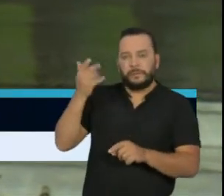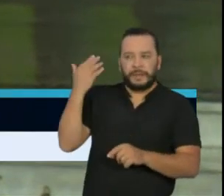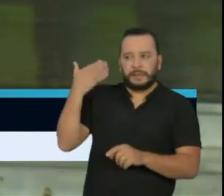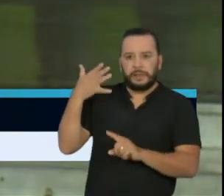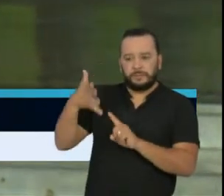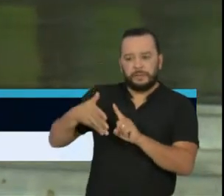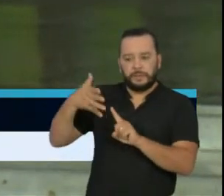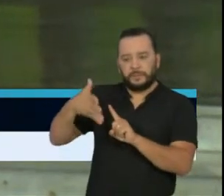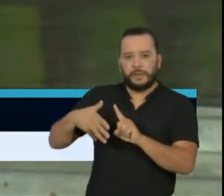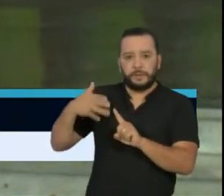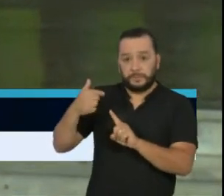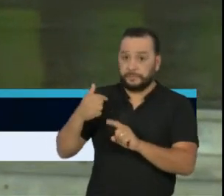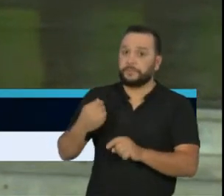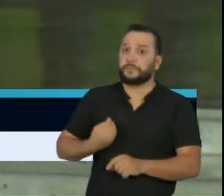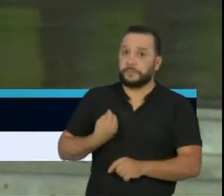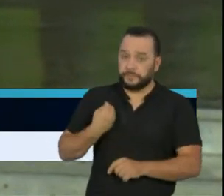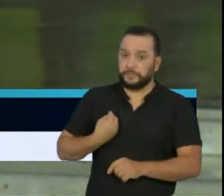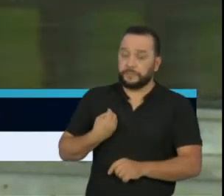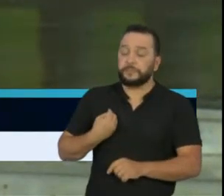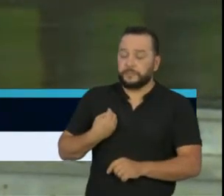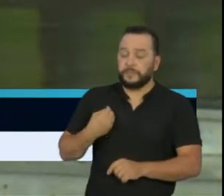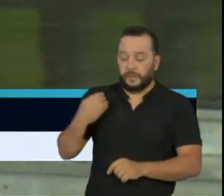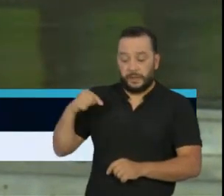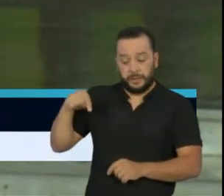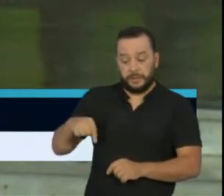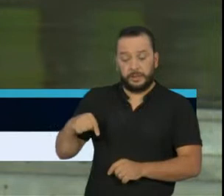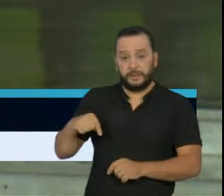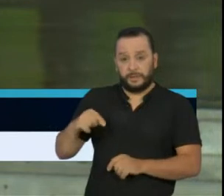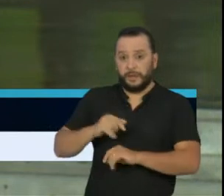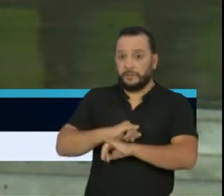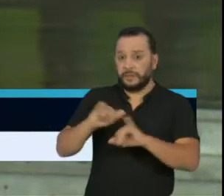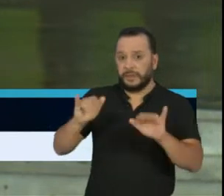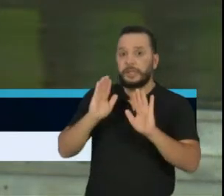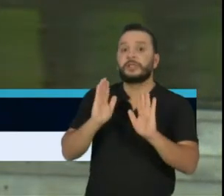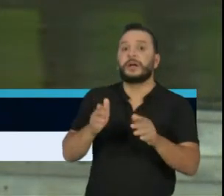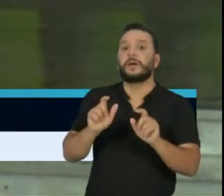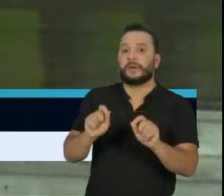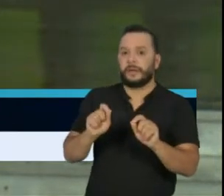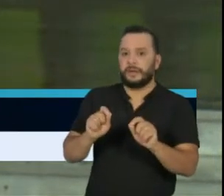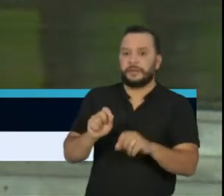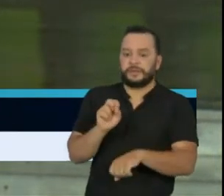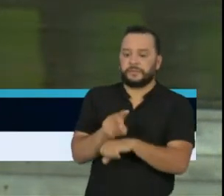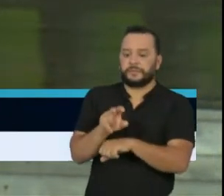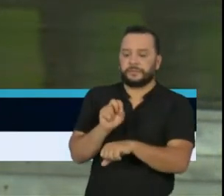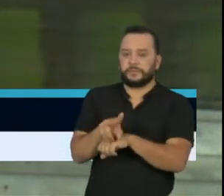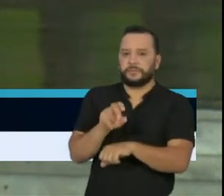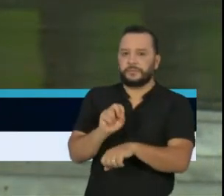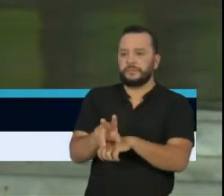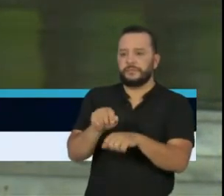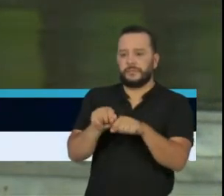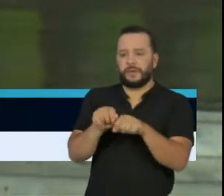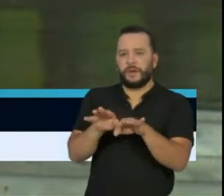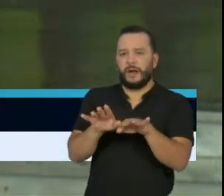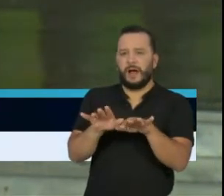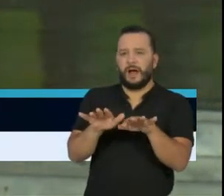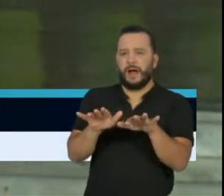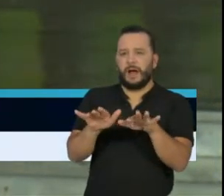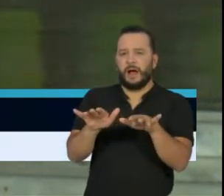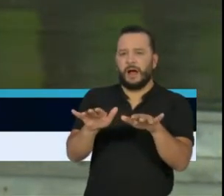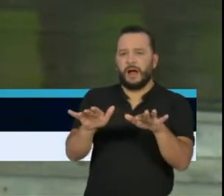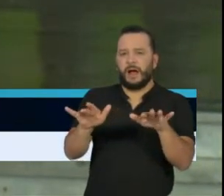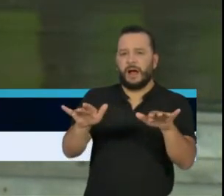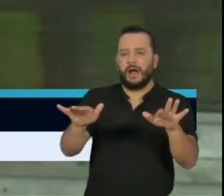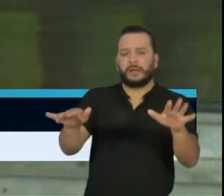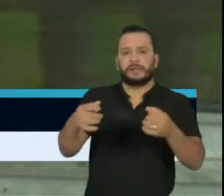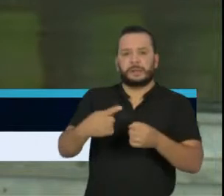O vírus está se espalhando pela cidade de São Paulo. Em todas as regiões e em todos os bairros, nós